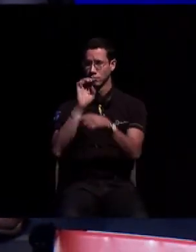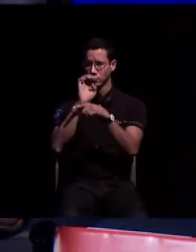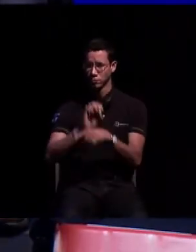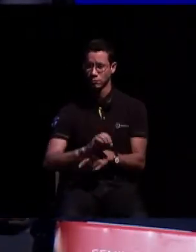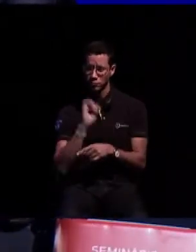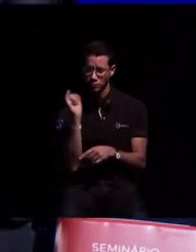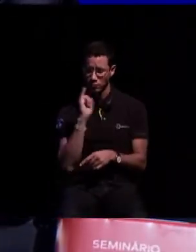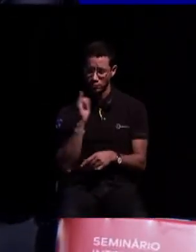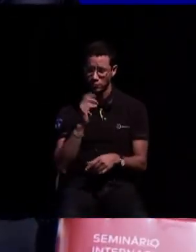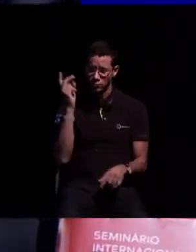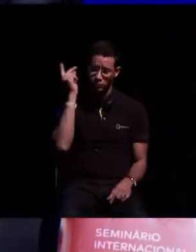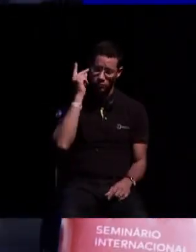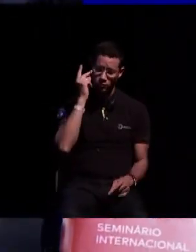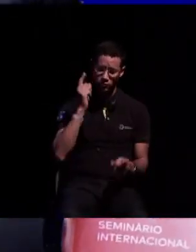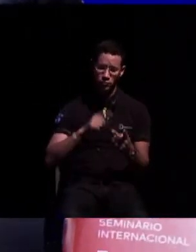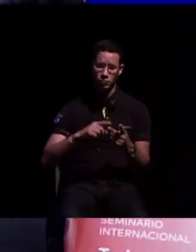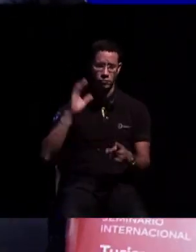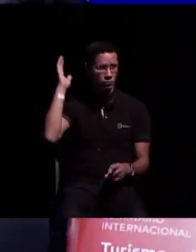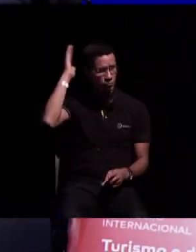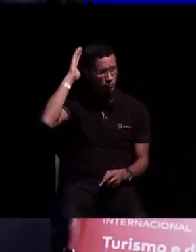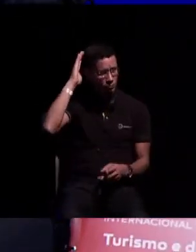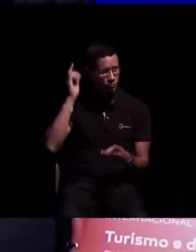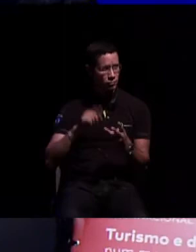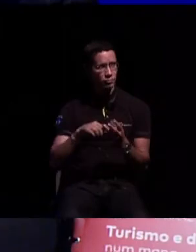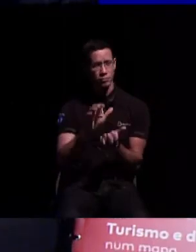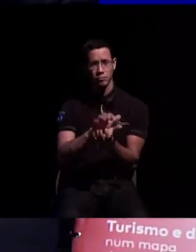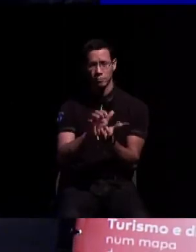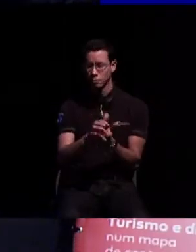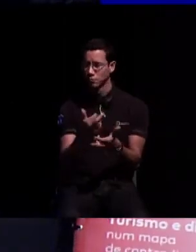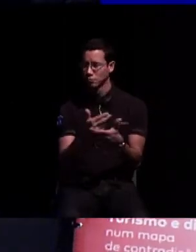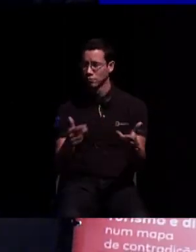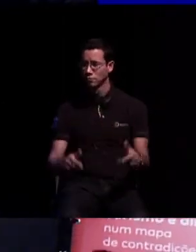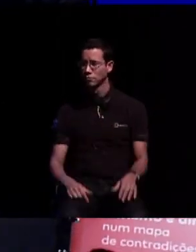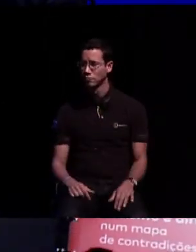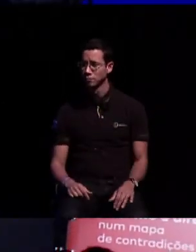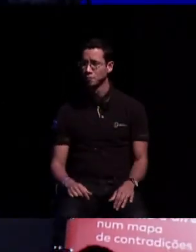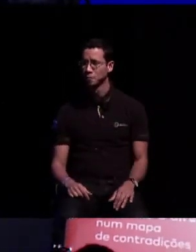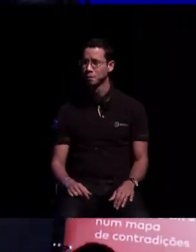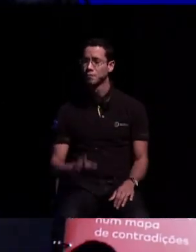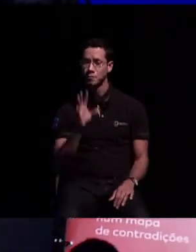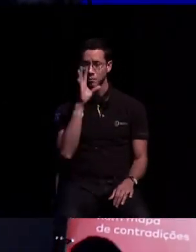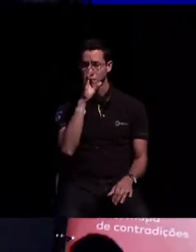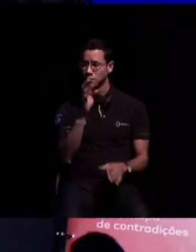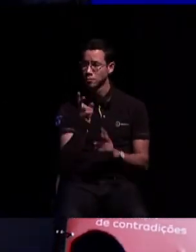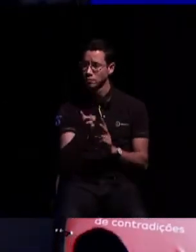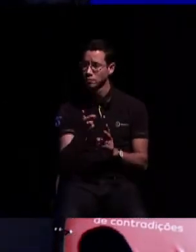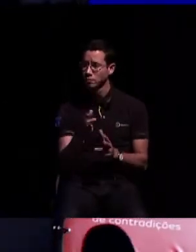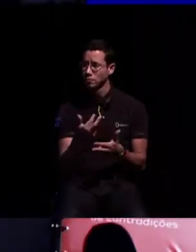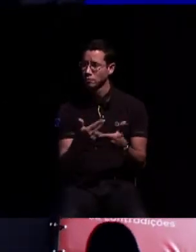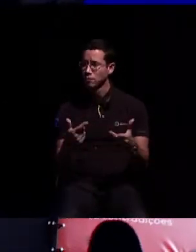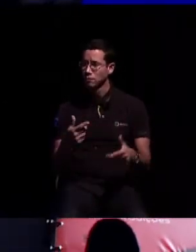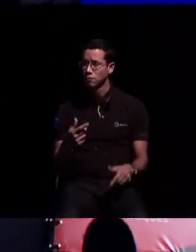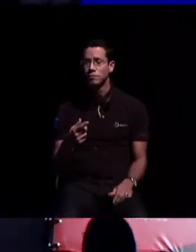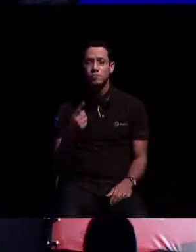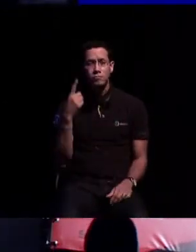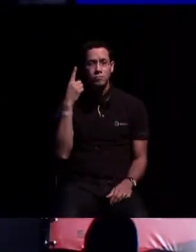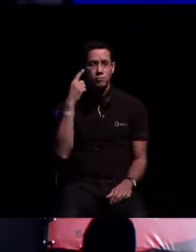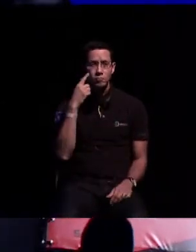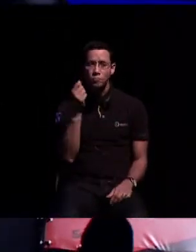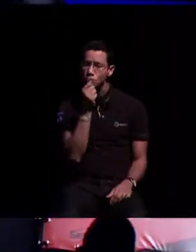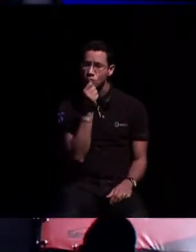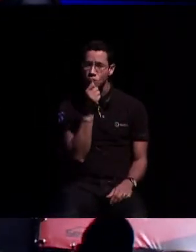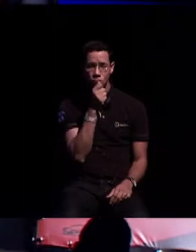Pará, Pernambuco, São Paulo. Não? Você tinha lealdades locais, potentados locais, mas você não tinha nenhuma ideia de